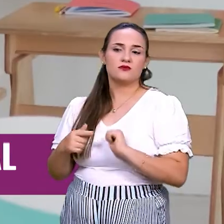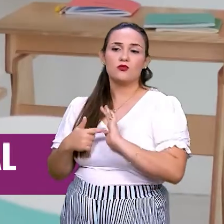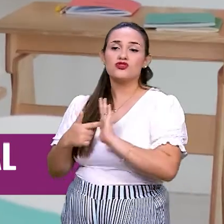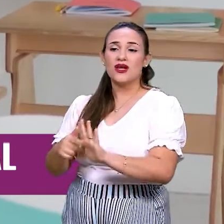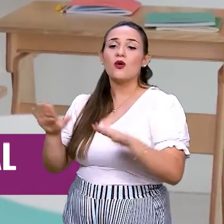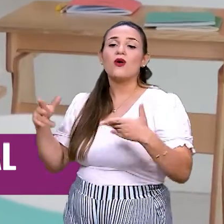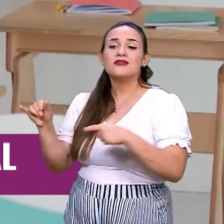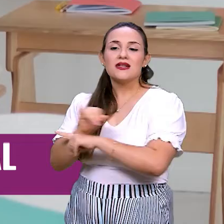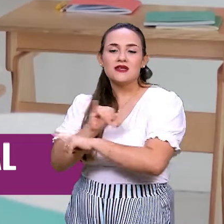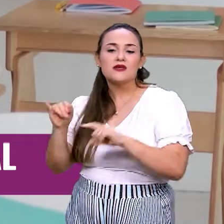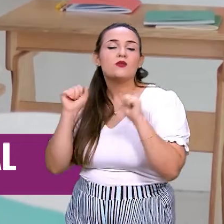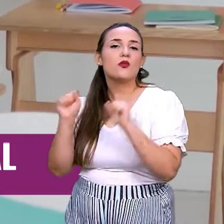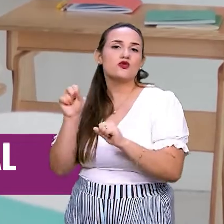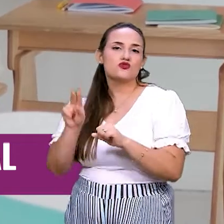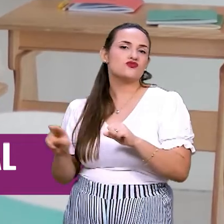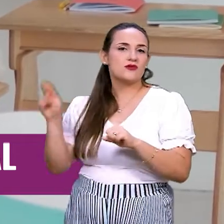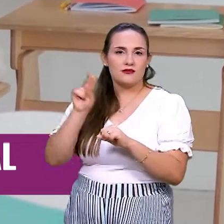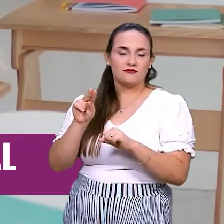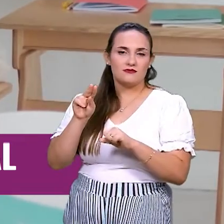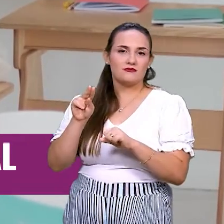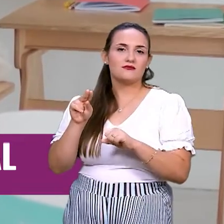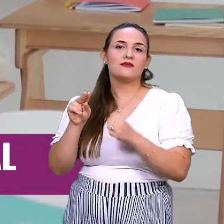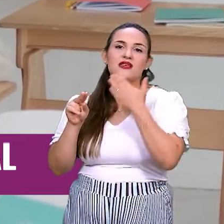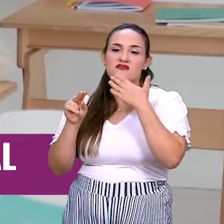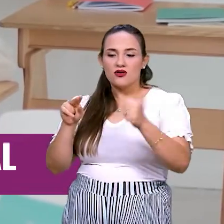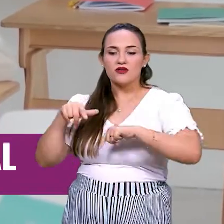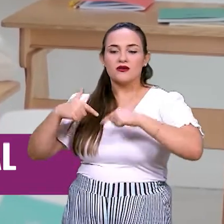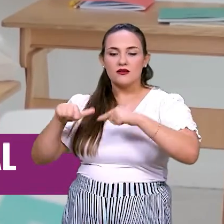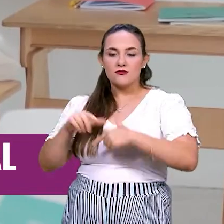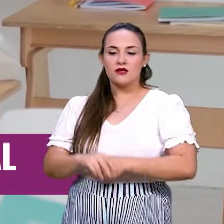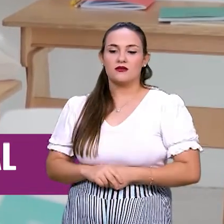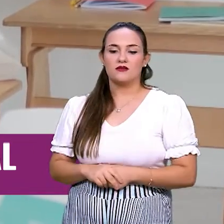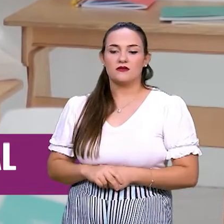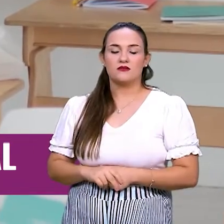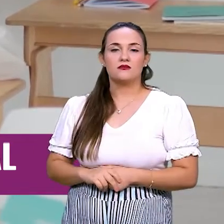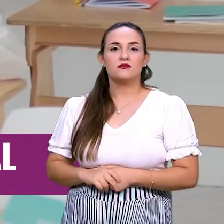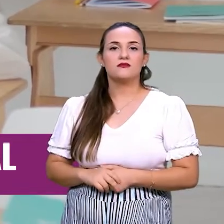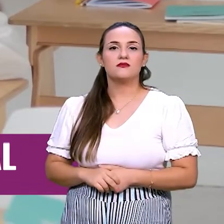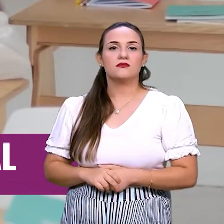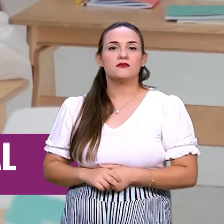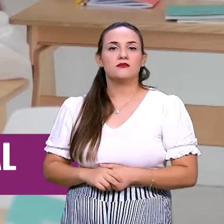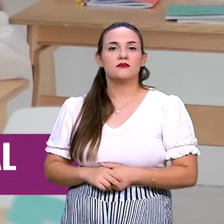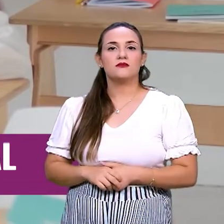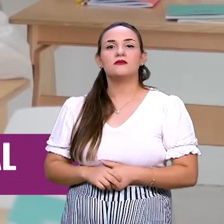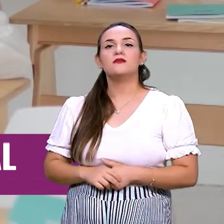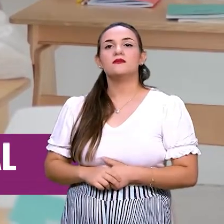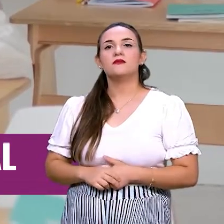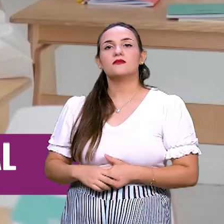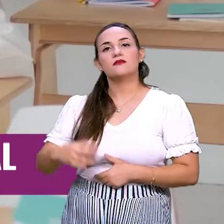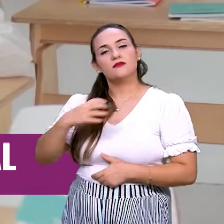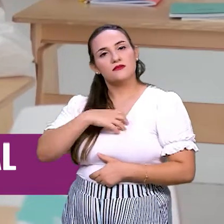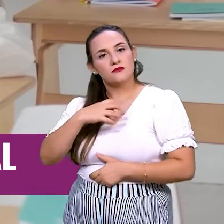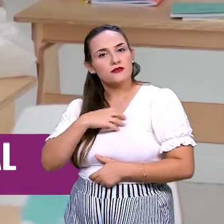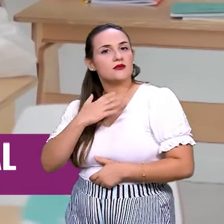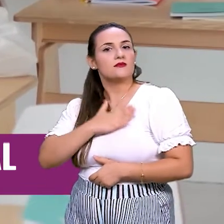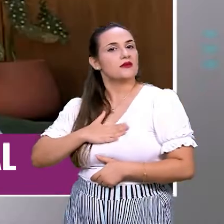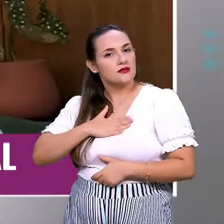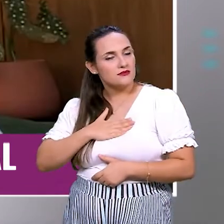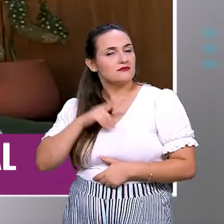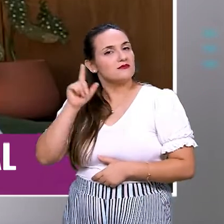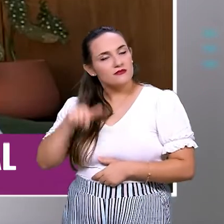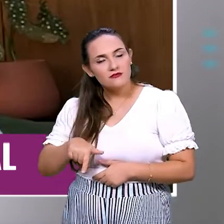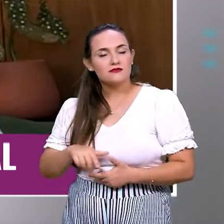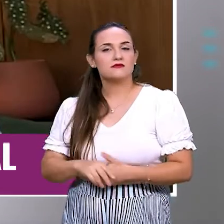esses professores, dar a eles instrumentos que eles podem usar para transformar o local de trabalho deles em algo que eles gostem, que eles